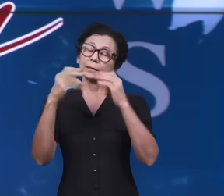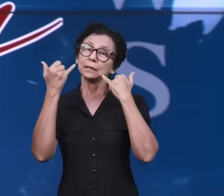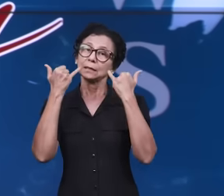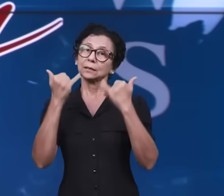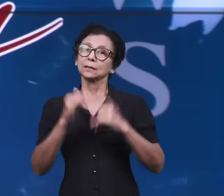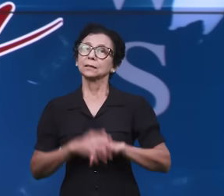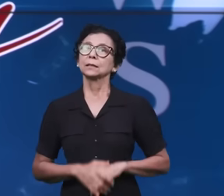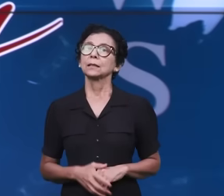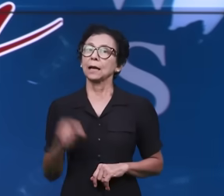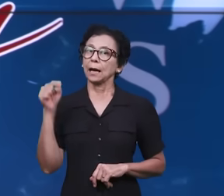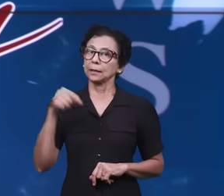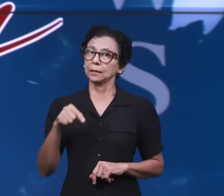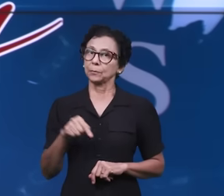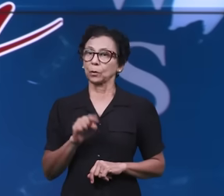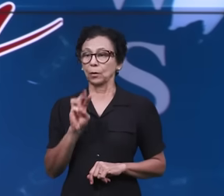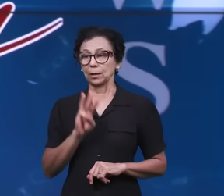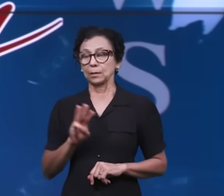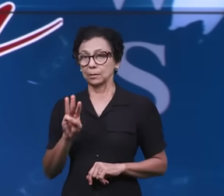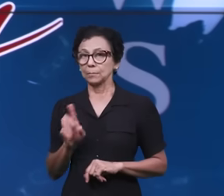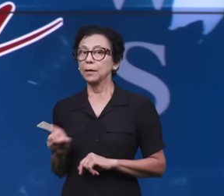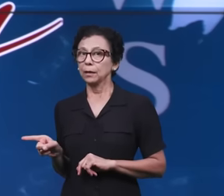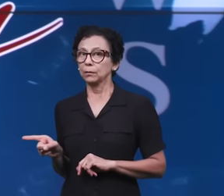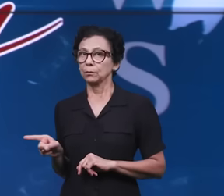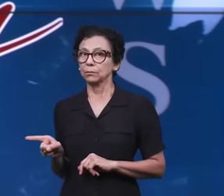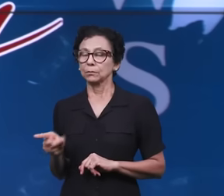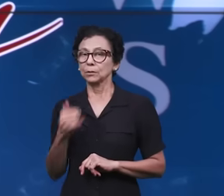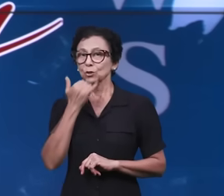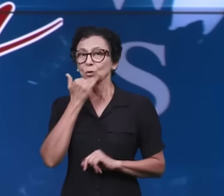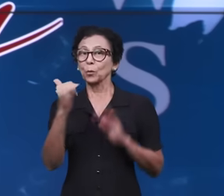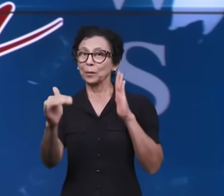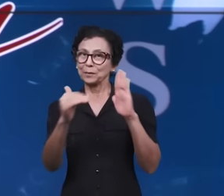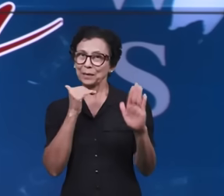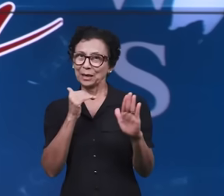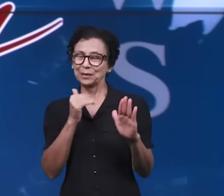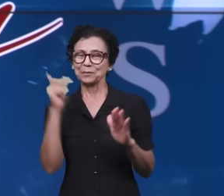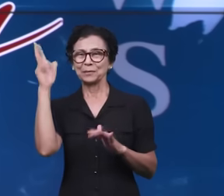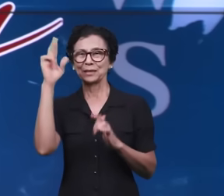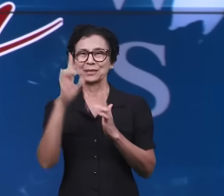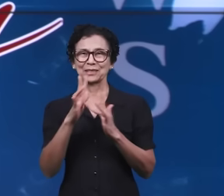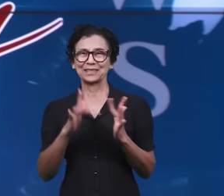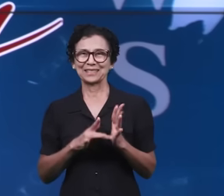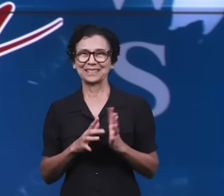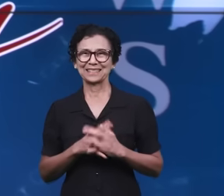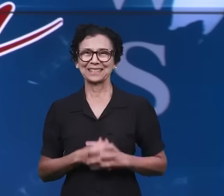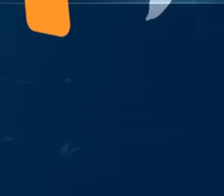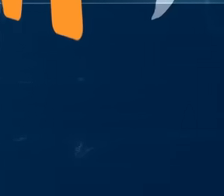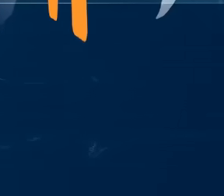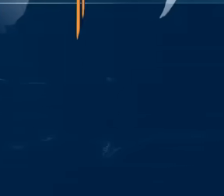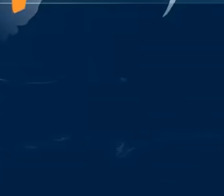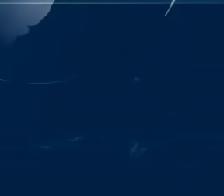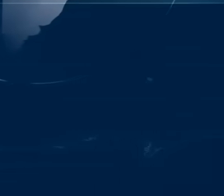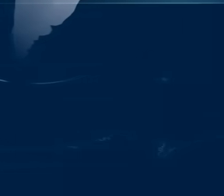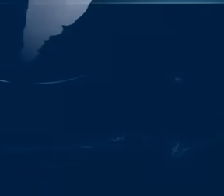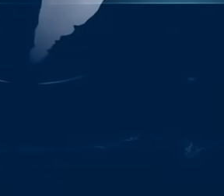News, mas tem que mandar para esse e-mail. Combinado? Que Deus abençoe, a paz do Senhor Jesus.